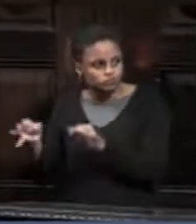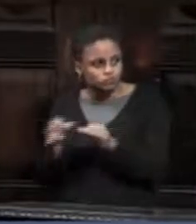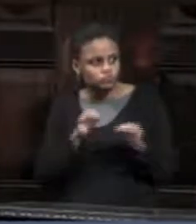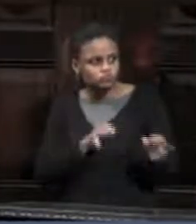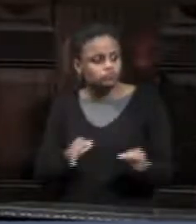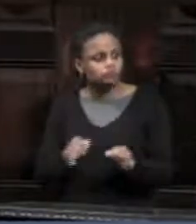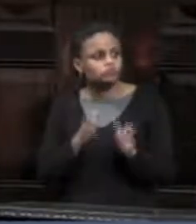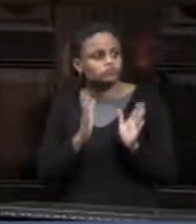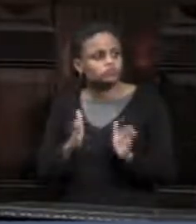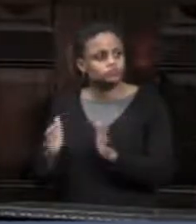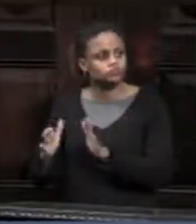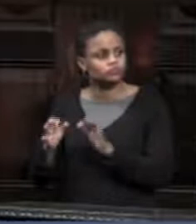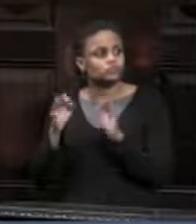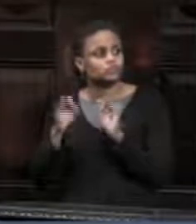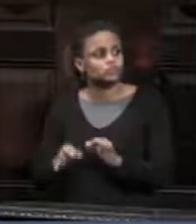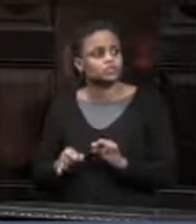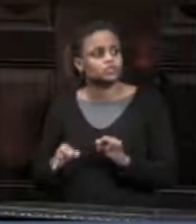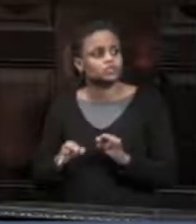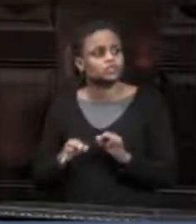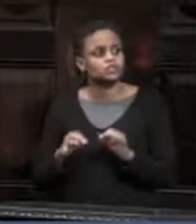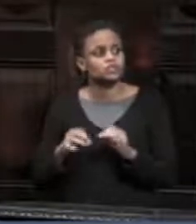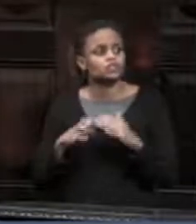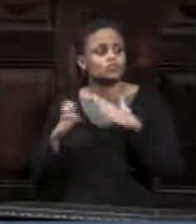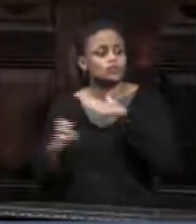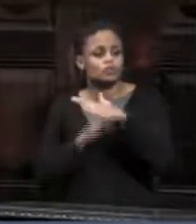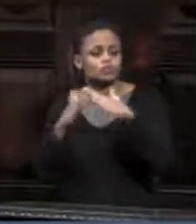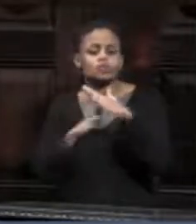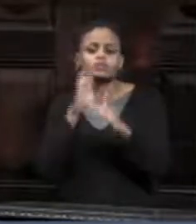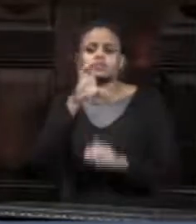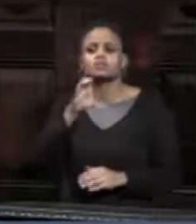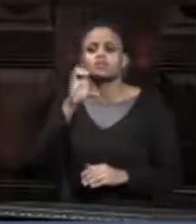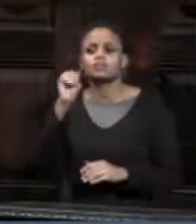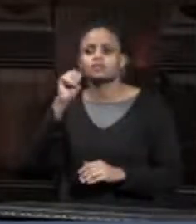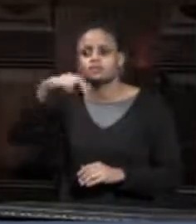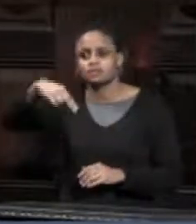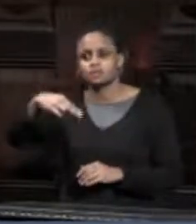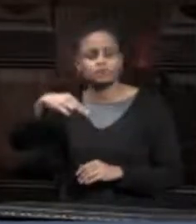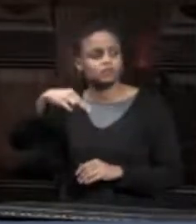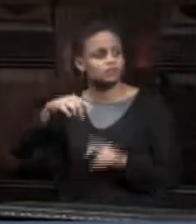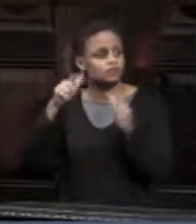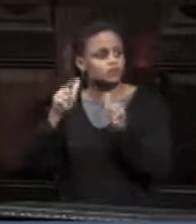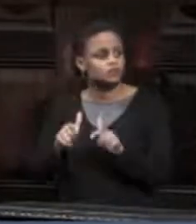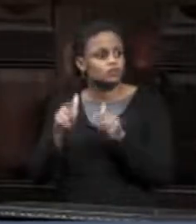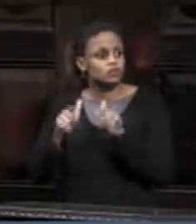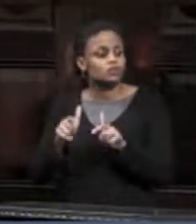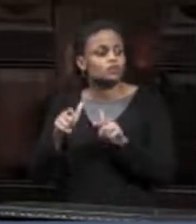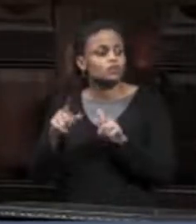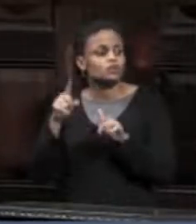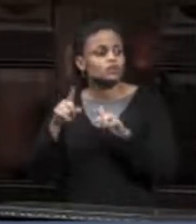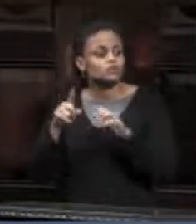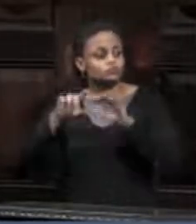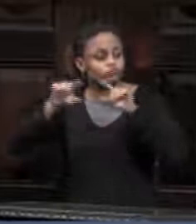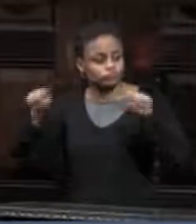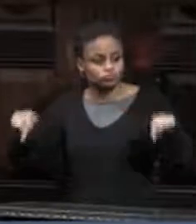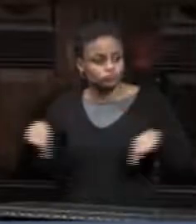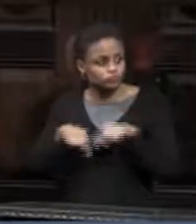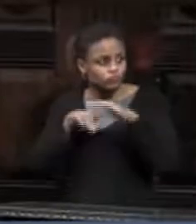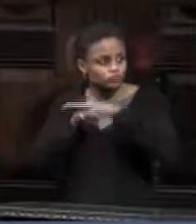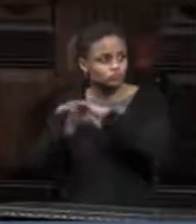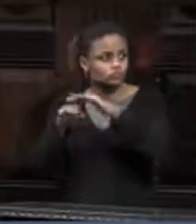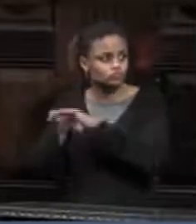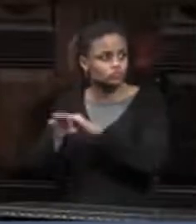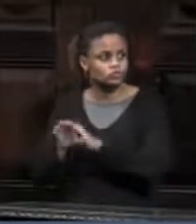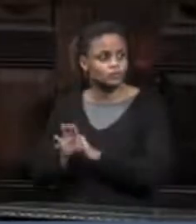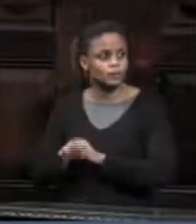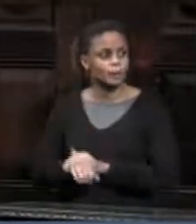o acúmulo de escória siderúrgica da CSN, localizado em depósito sob a administração da